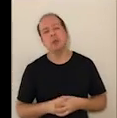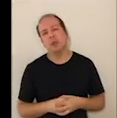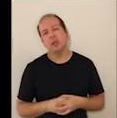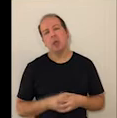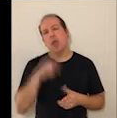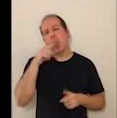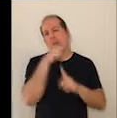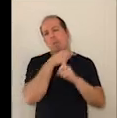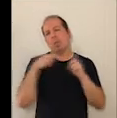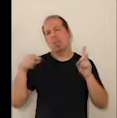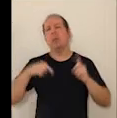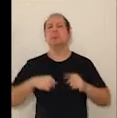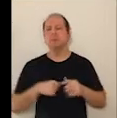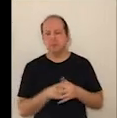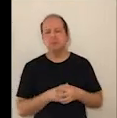te dou uma parte.